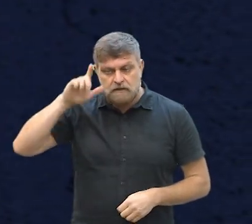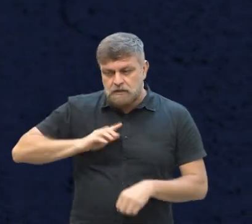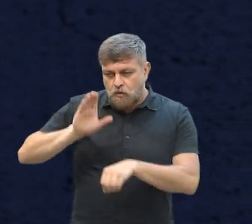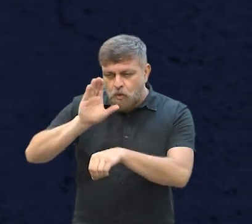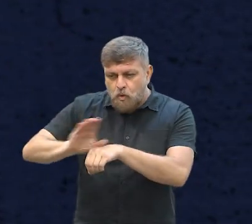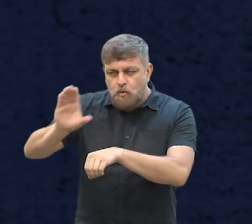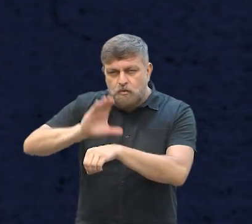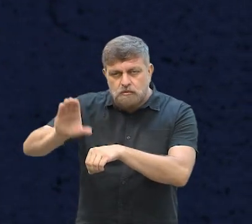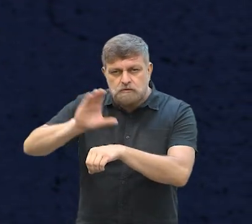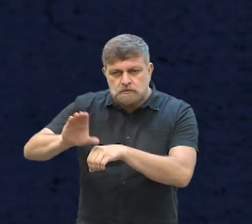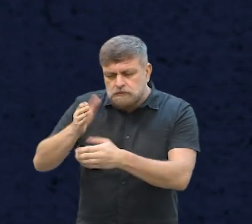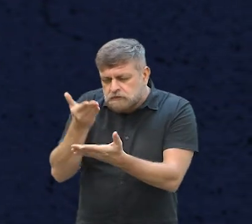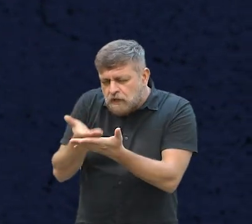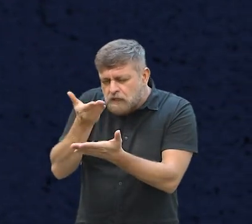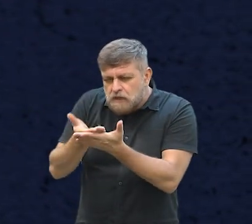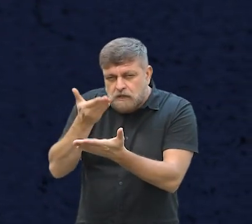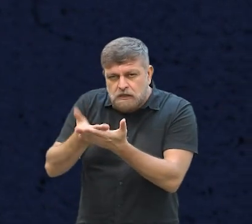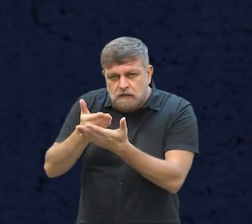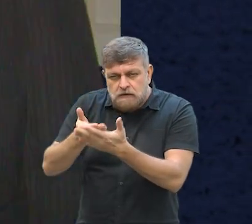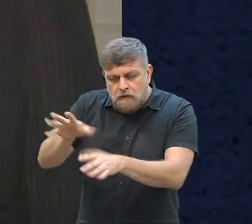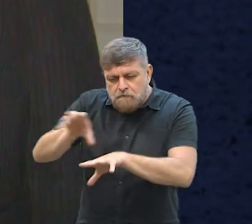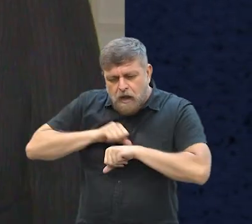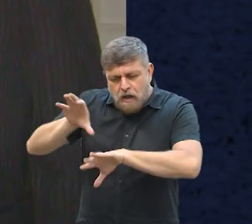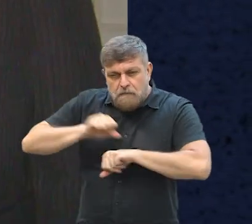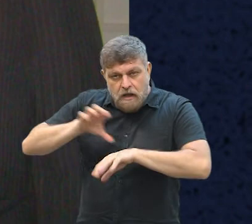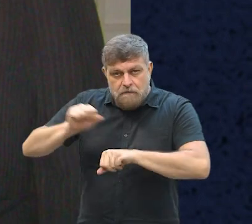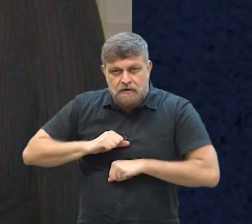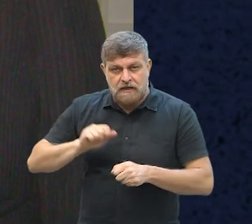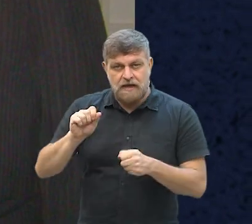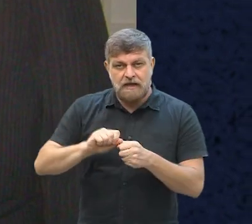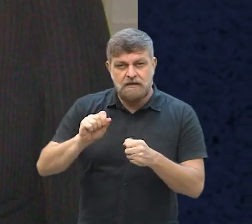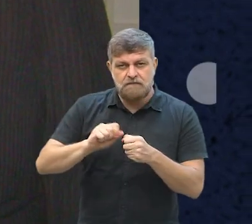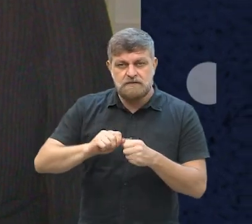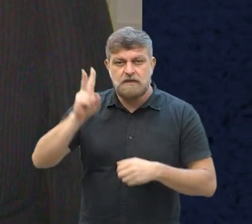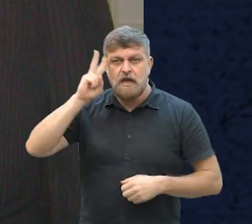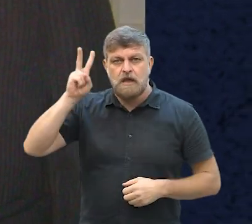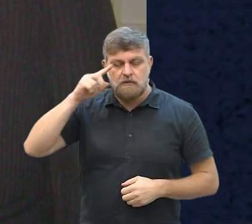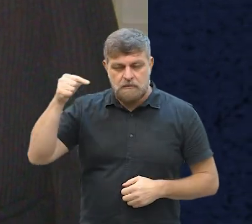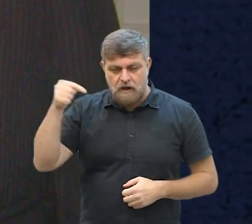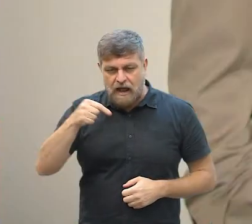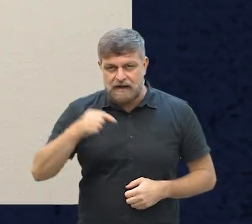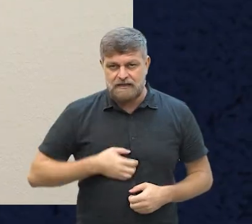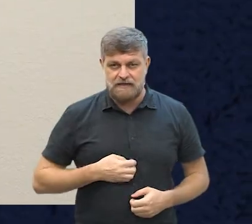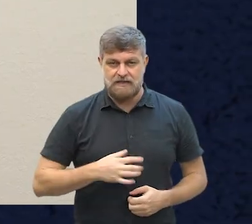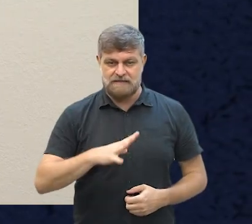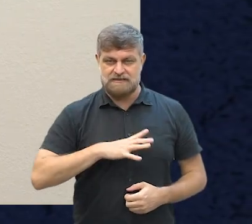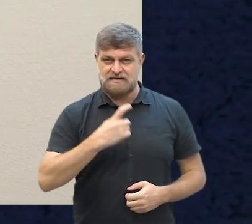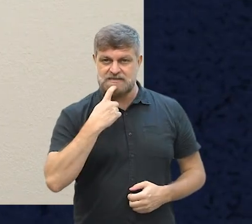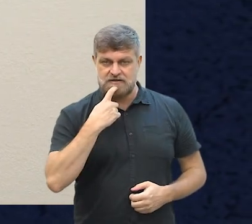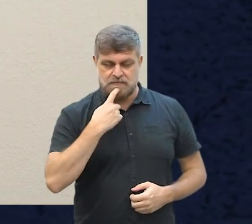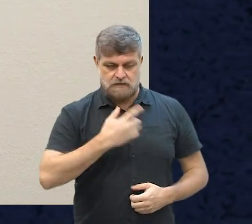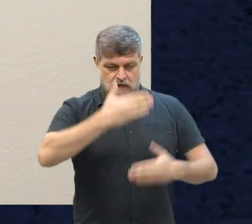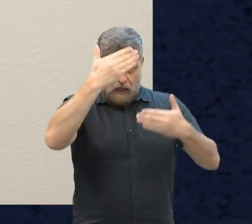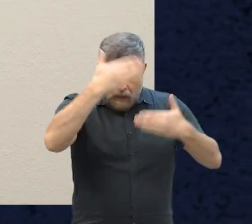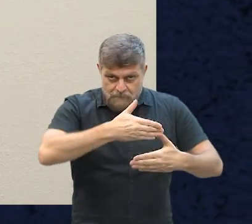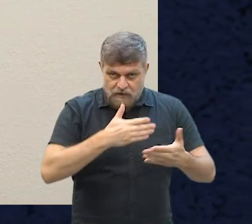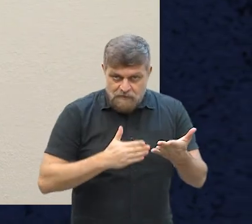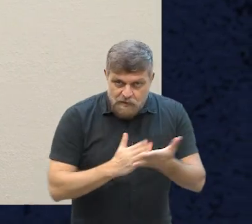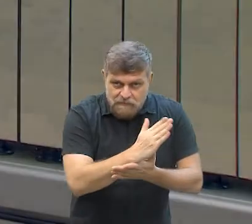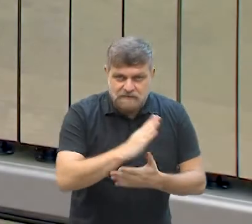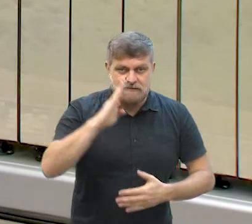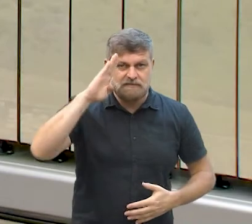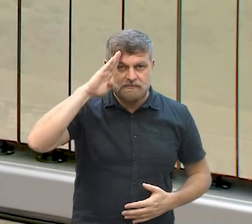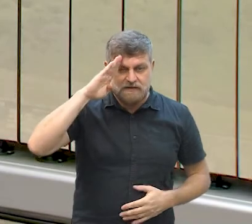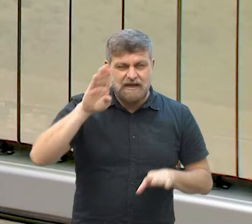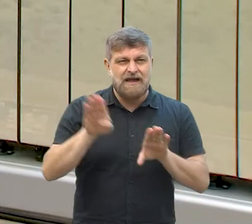militar e aí comecei a fazer esses cursos e logo no início eu me lembro de prestar aqui a SpaceX, né, me